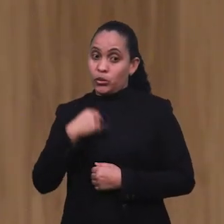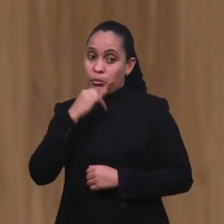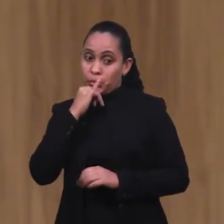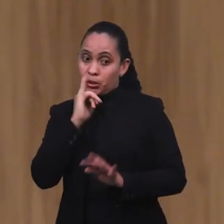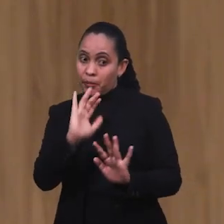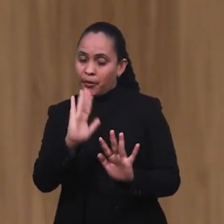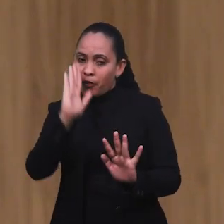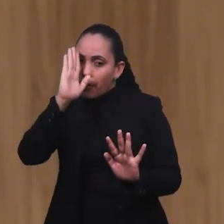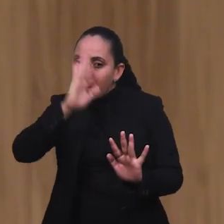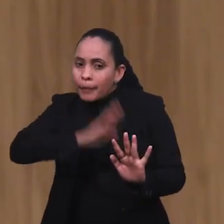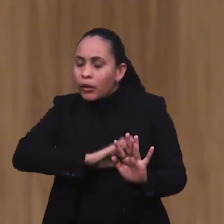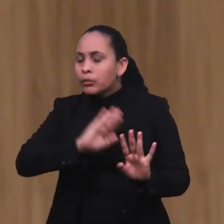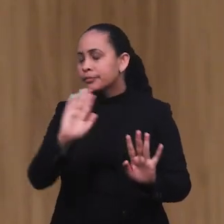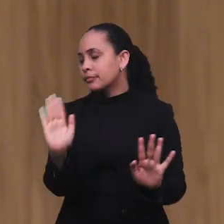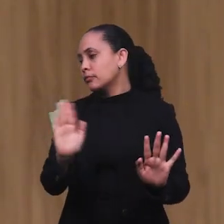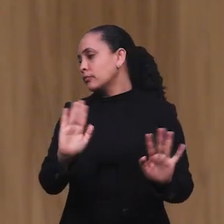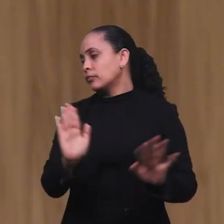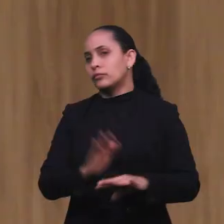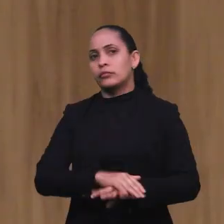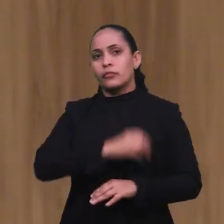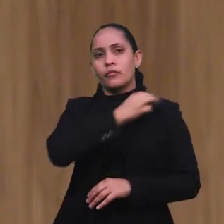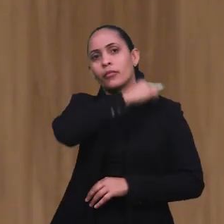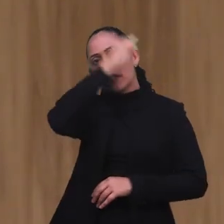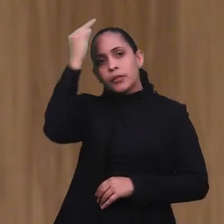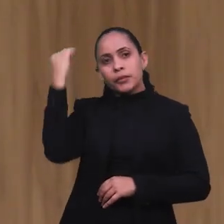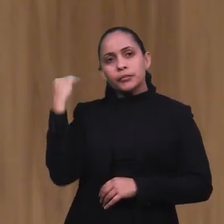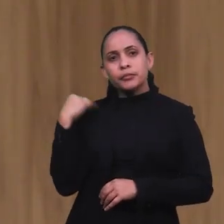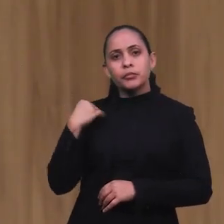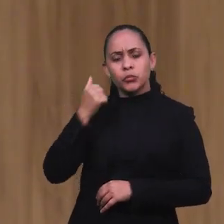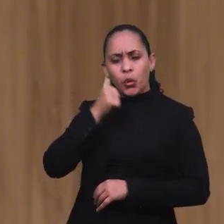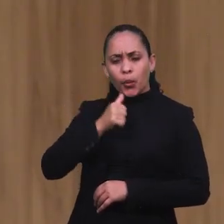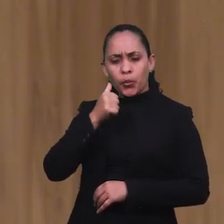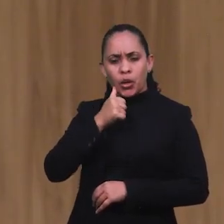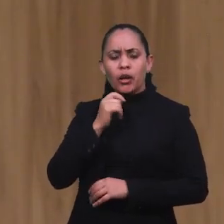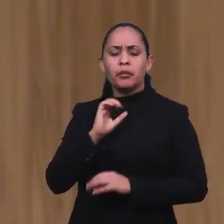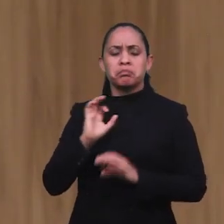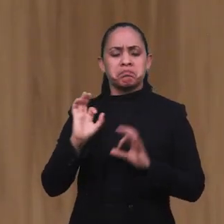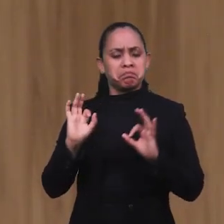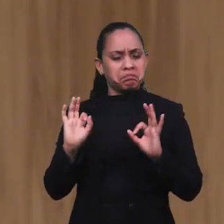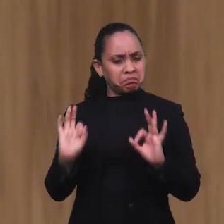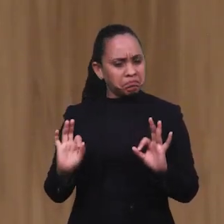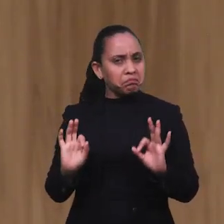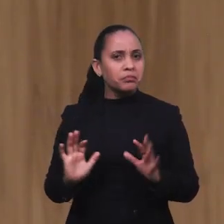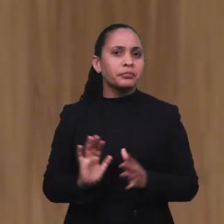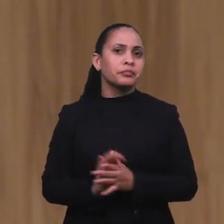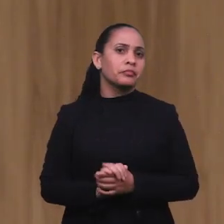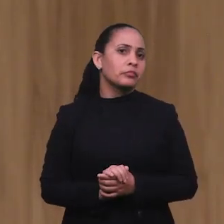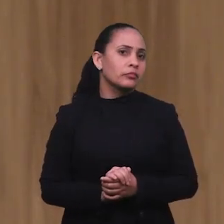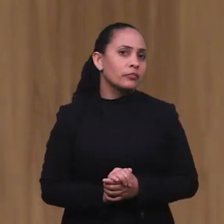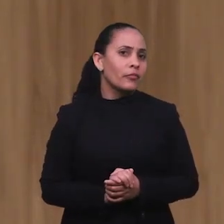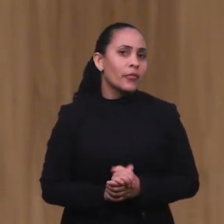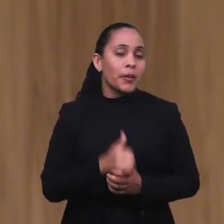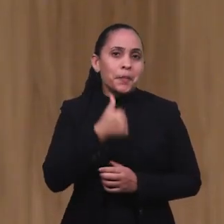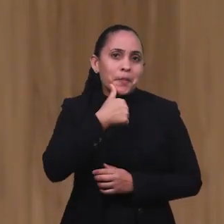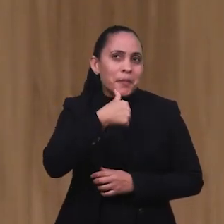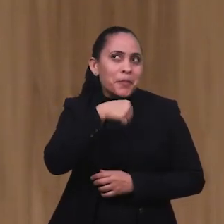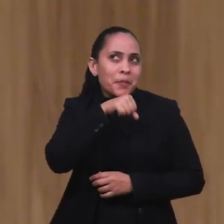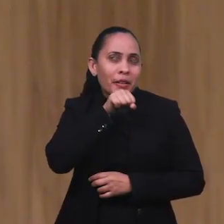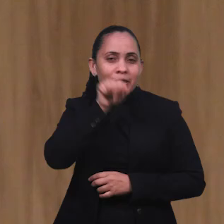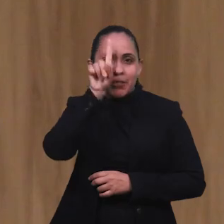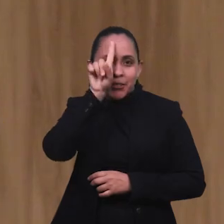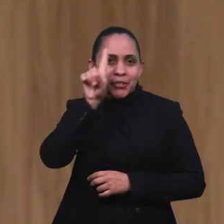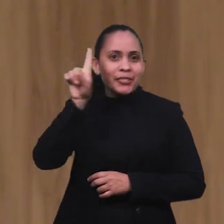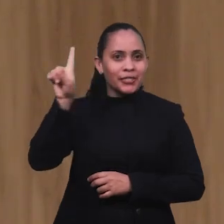aqui falar mal de Maria, né? Que Maria foi uma mulher realmente exemplar, ela não é mãe de